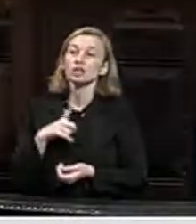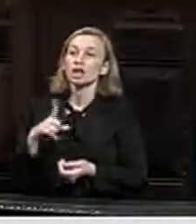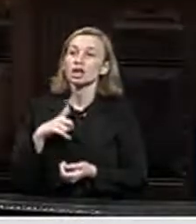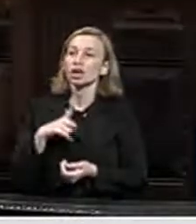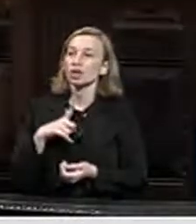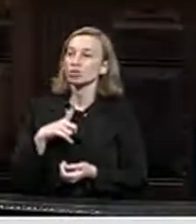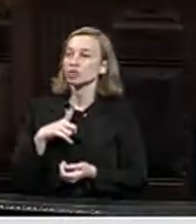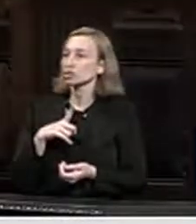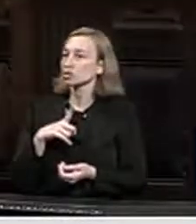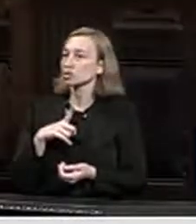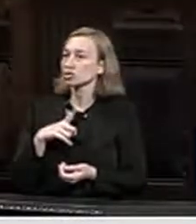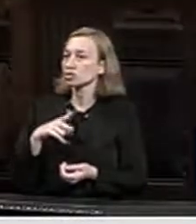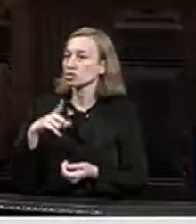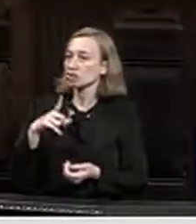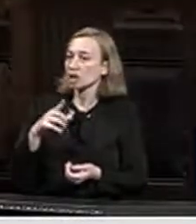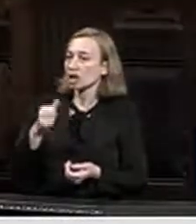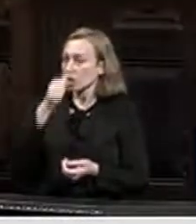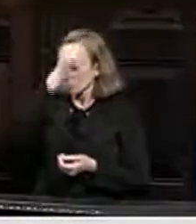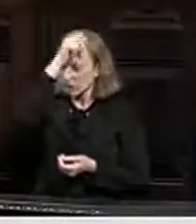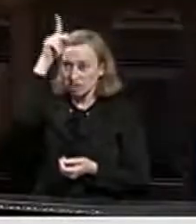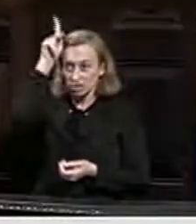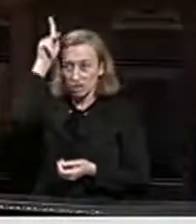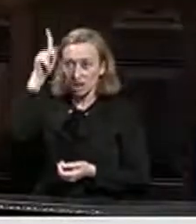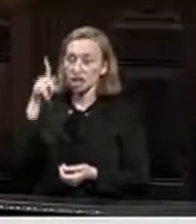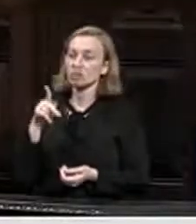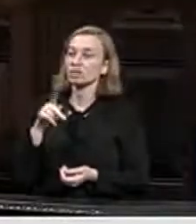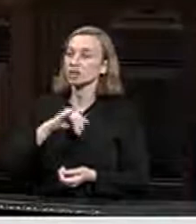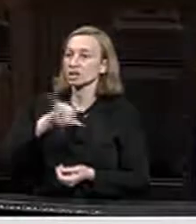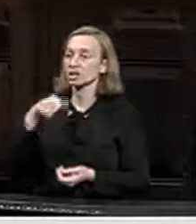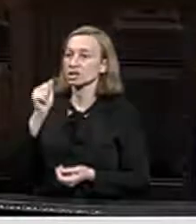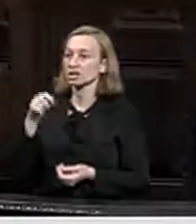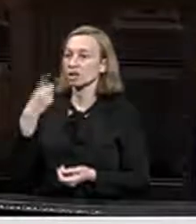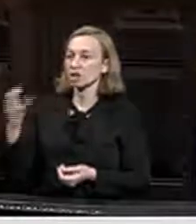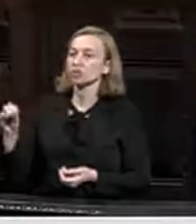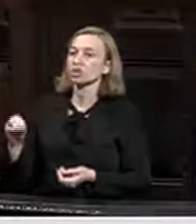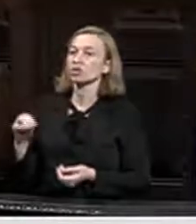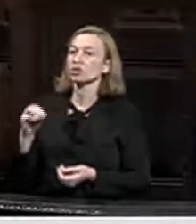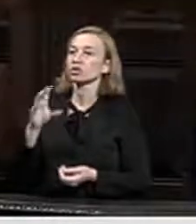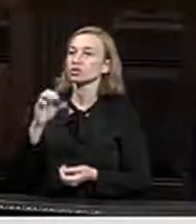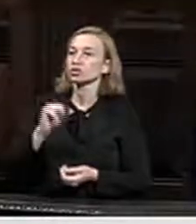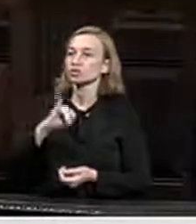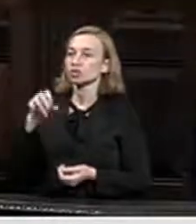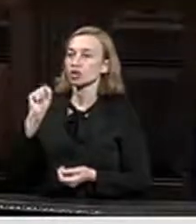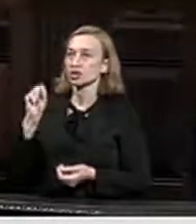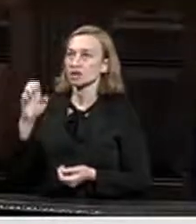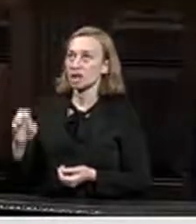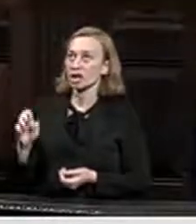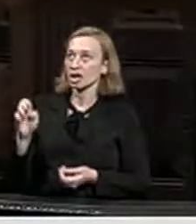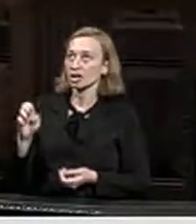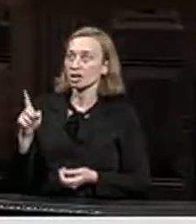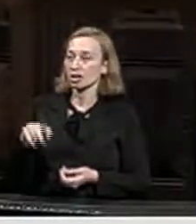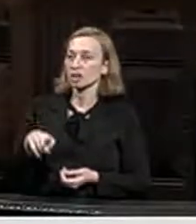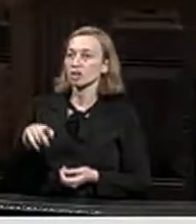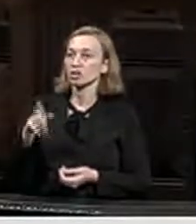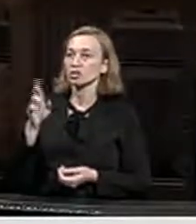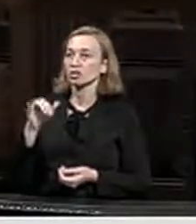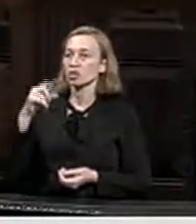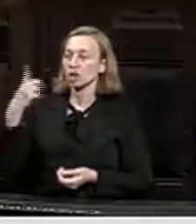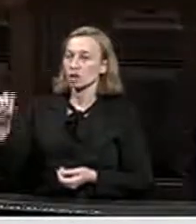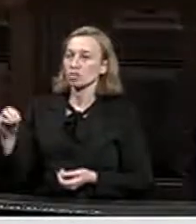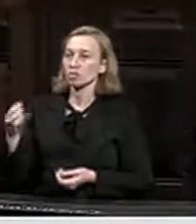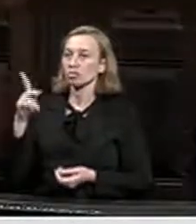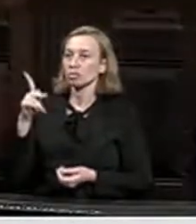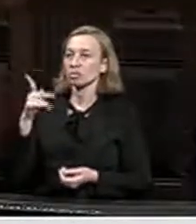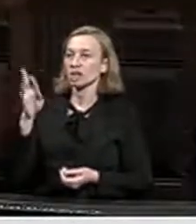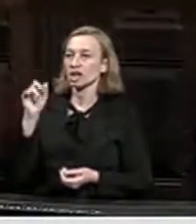prefeito de São José do Vale do Rio Preto, que sabe muito bem porque é um prefeito atuante e diligente. Nós sabemos que quando uma obra é paralisada